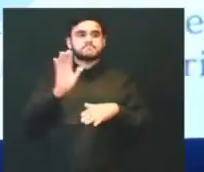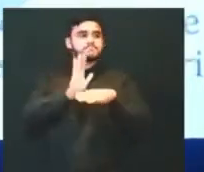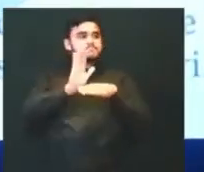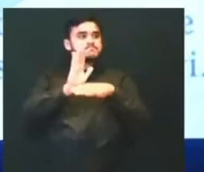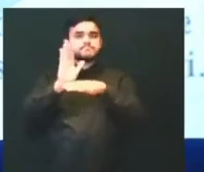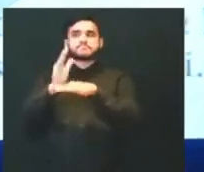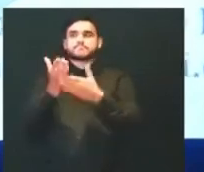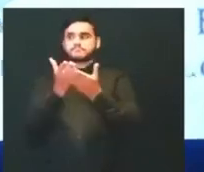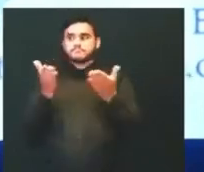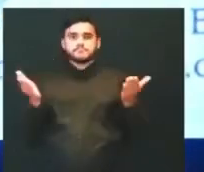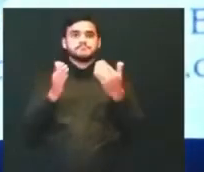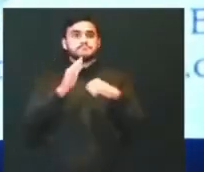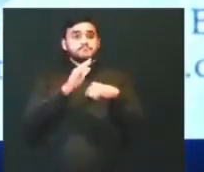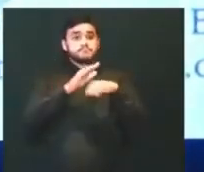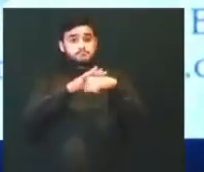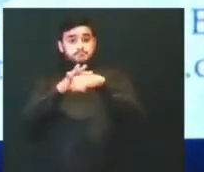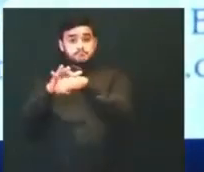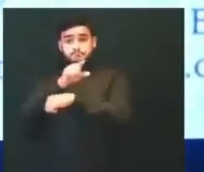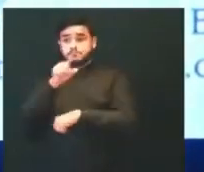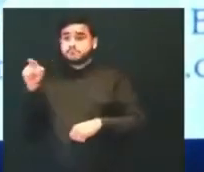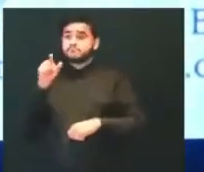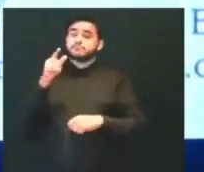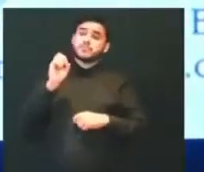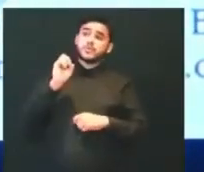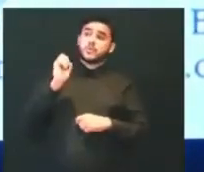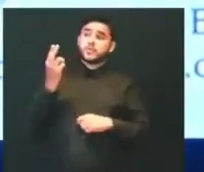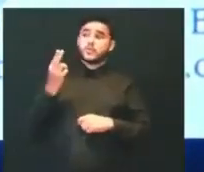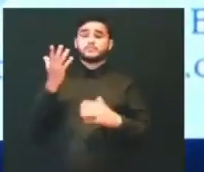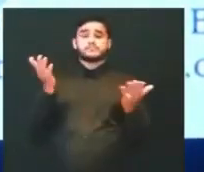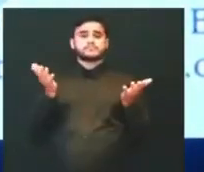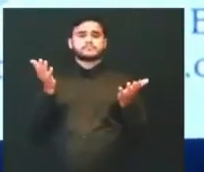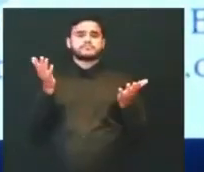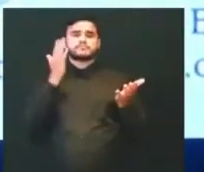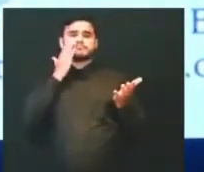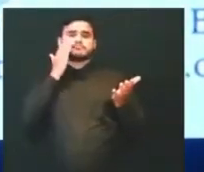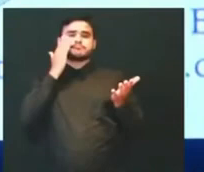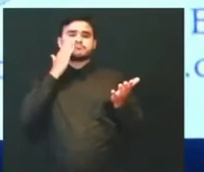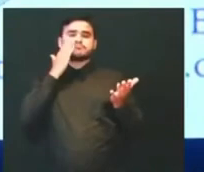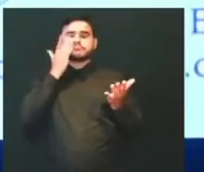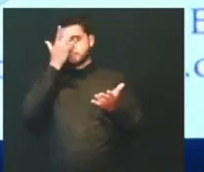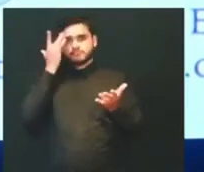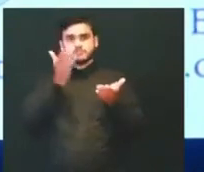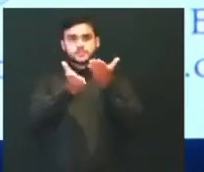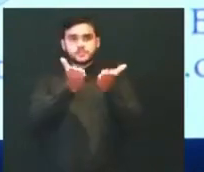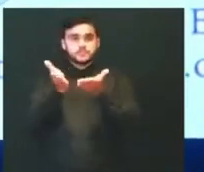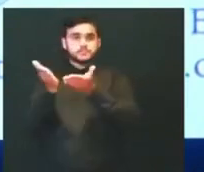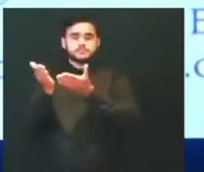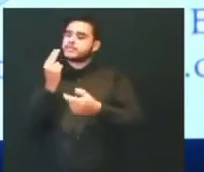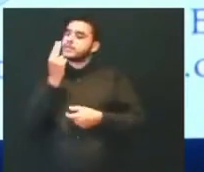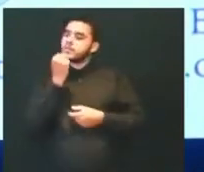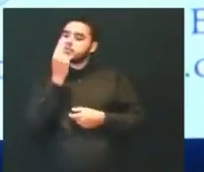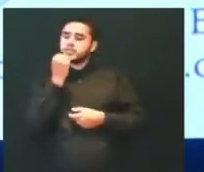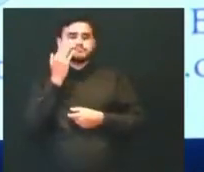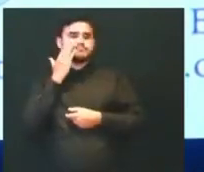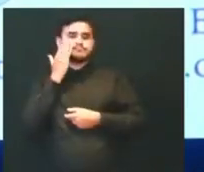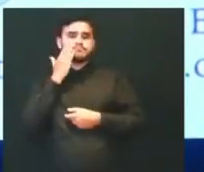os pacientes e os cuidadores durante toda essa jornada do câncer. Hoje eu quis trazer um tema que é nutrição e oncologia e o